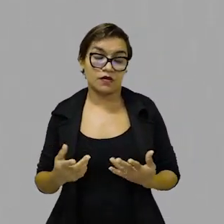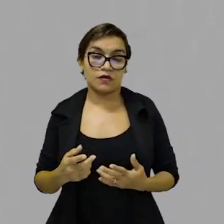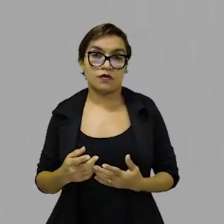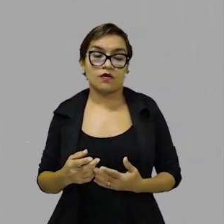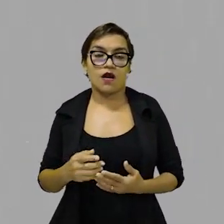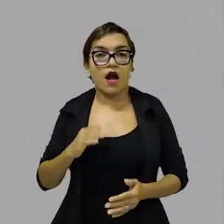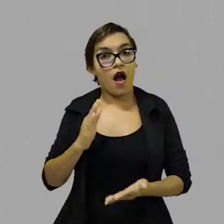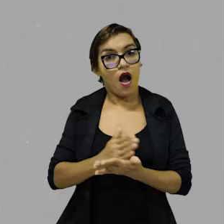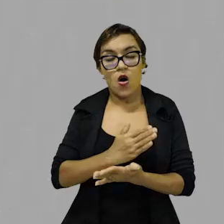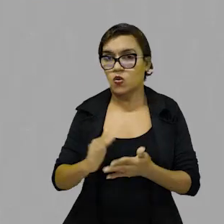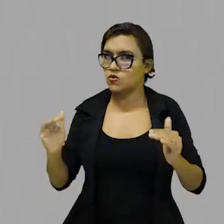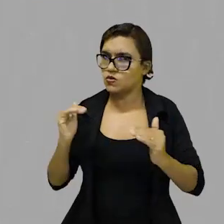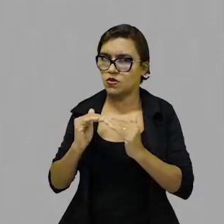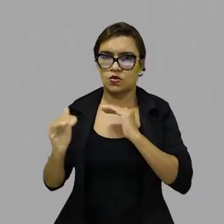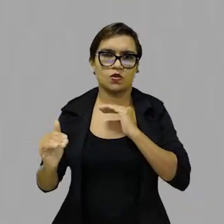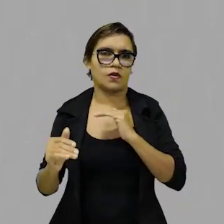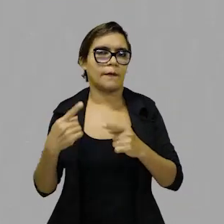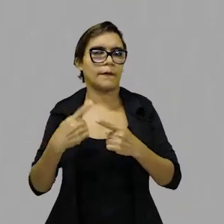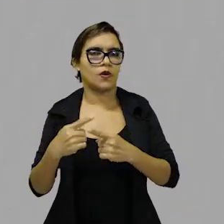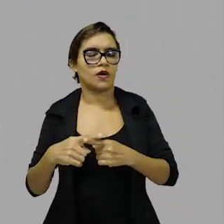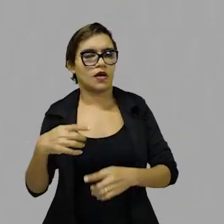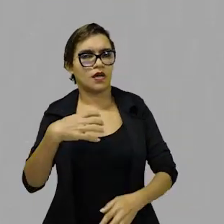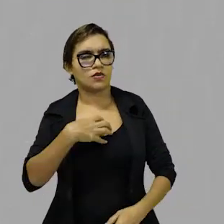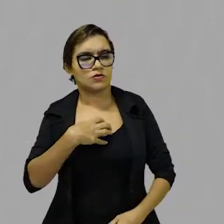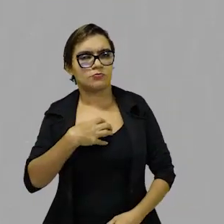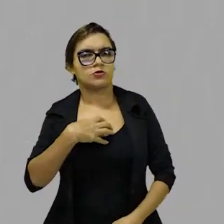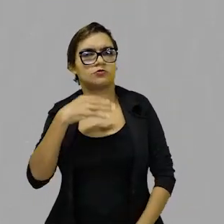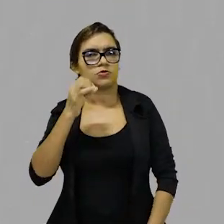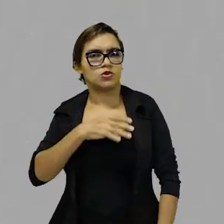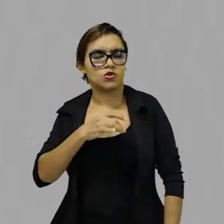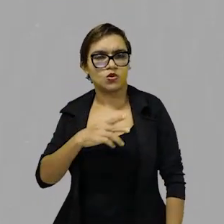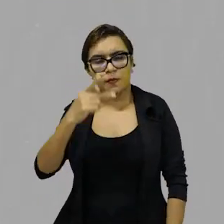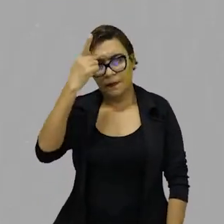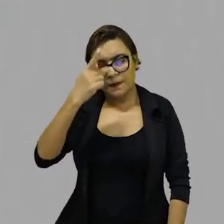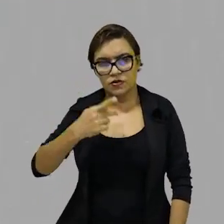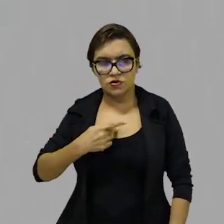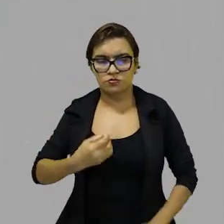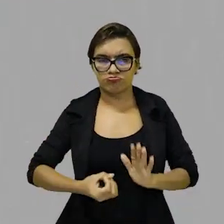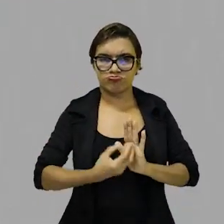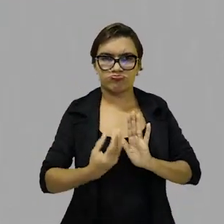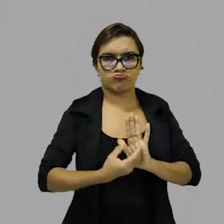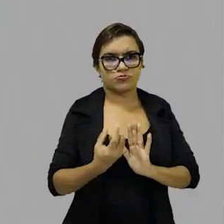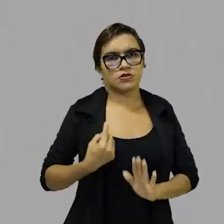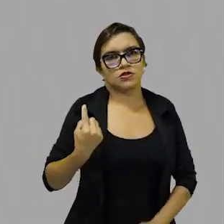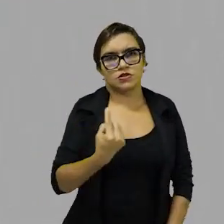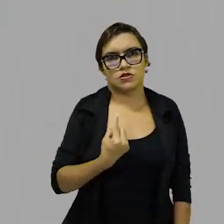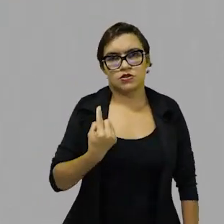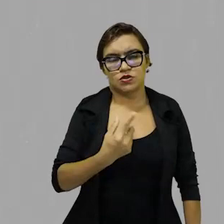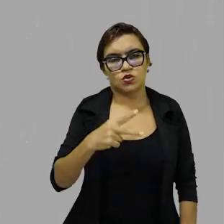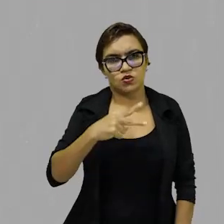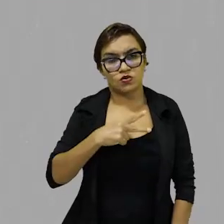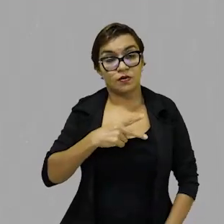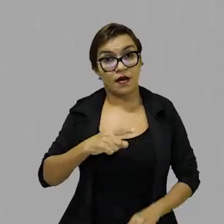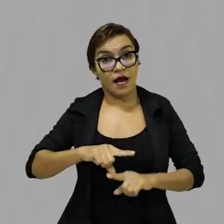eles concordavam porque as dores pessoais, no caso do expressionismo, eram muito individuais. E às vezes você acha que a sua, e